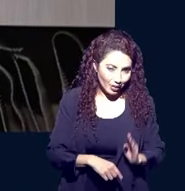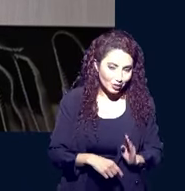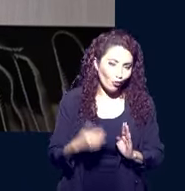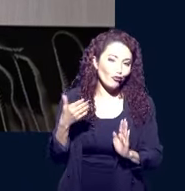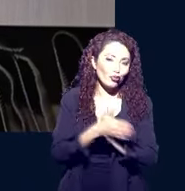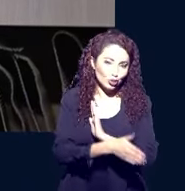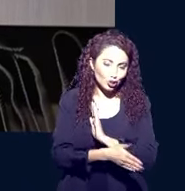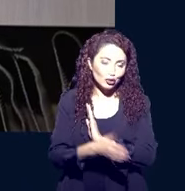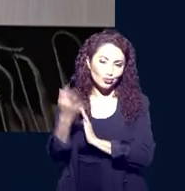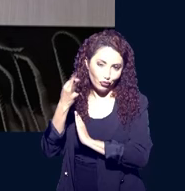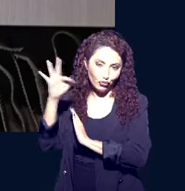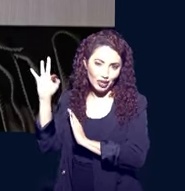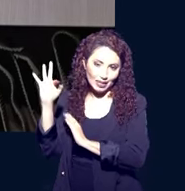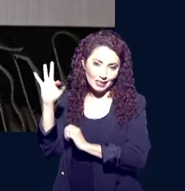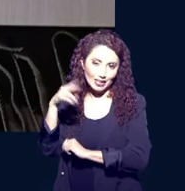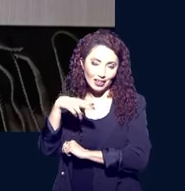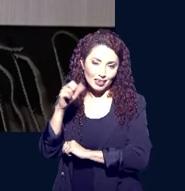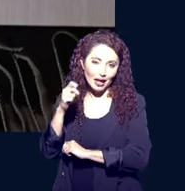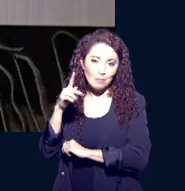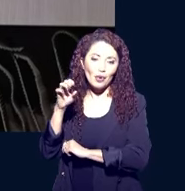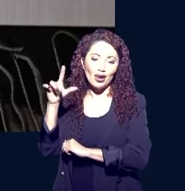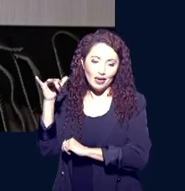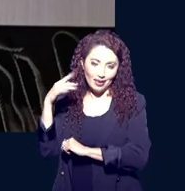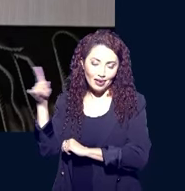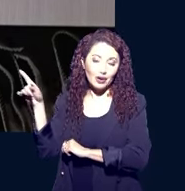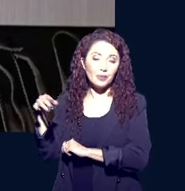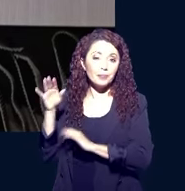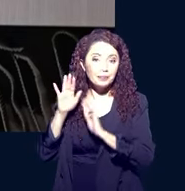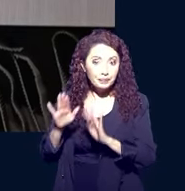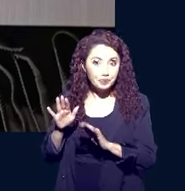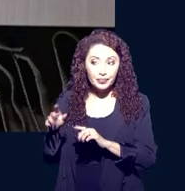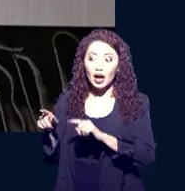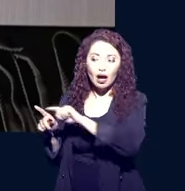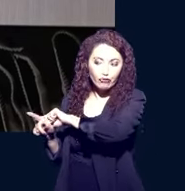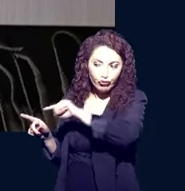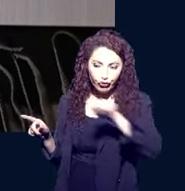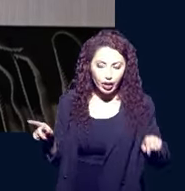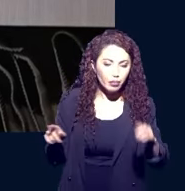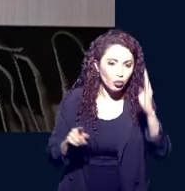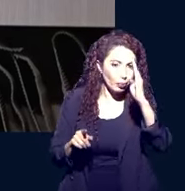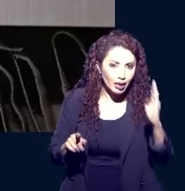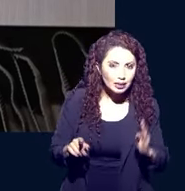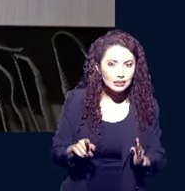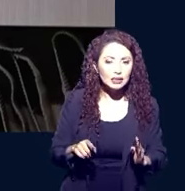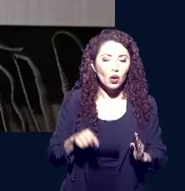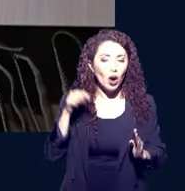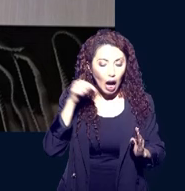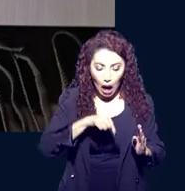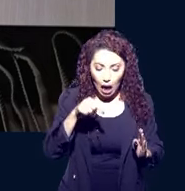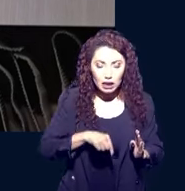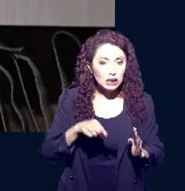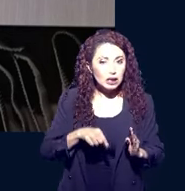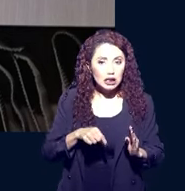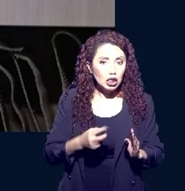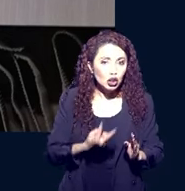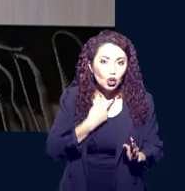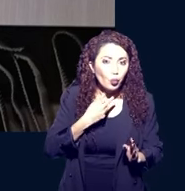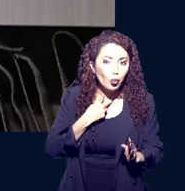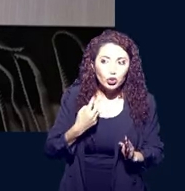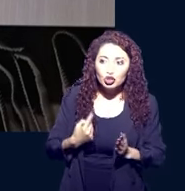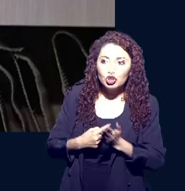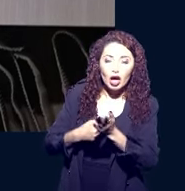antes de 1808 os portos eram fechados portanto não havia Comércio Exterior era proibida a existência de